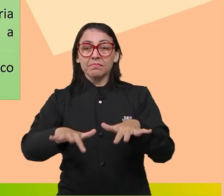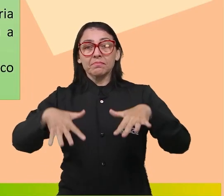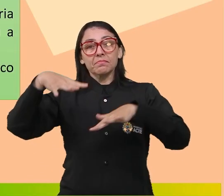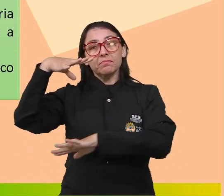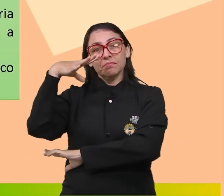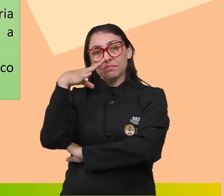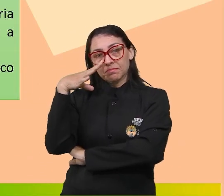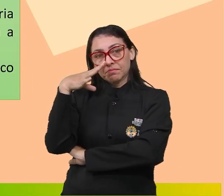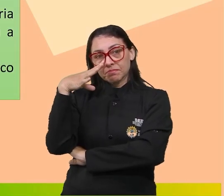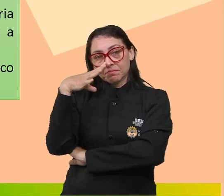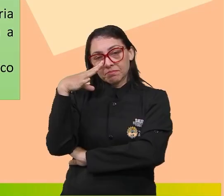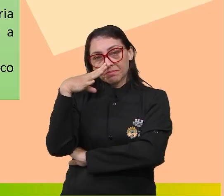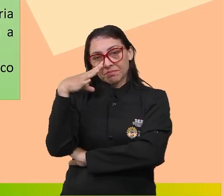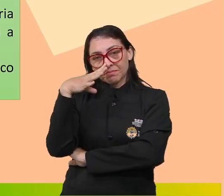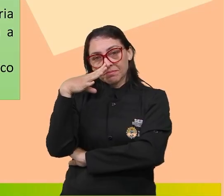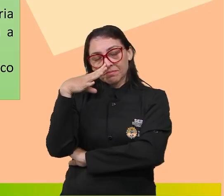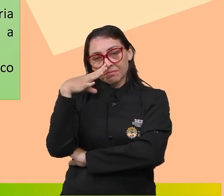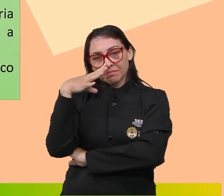plateia assiste